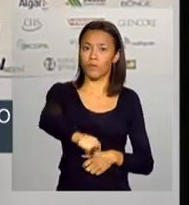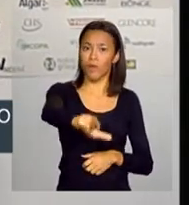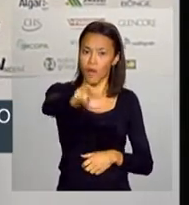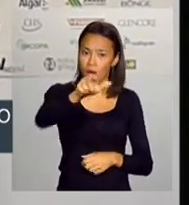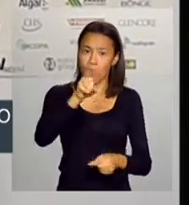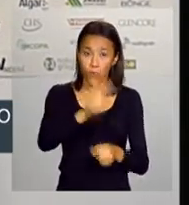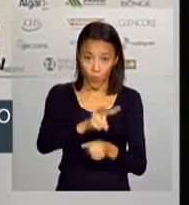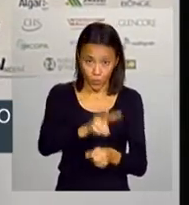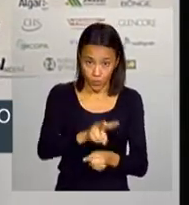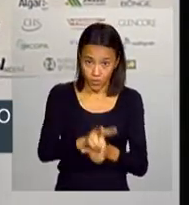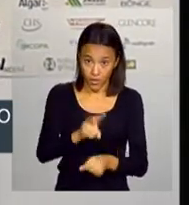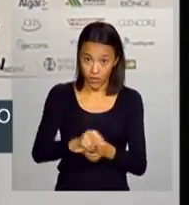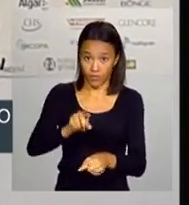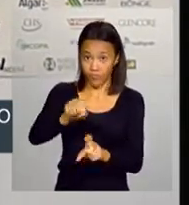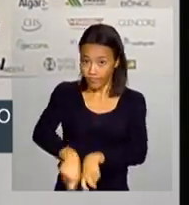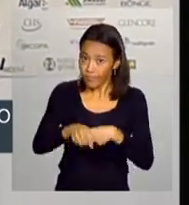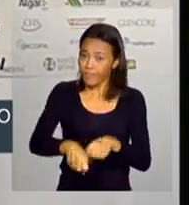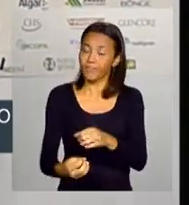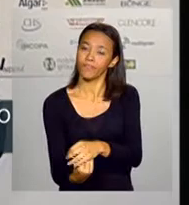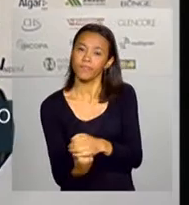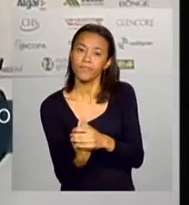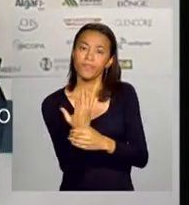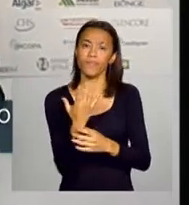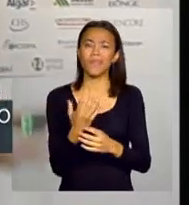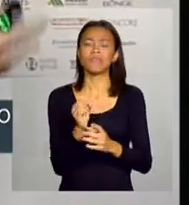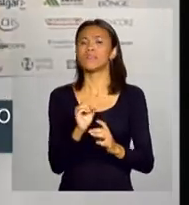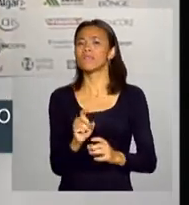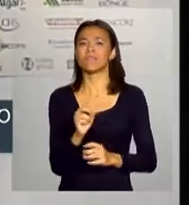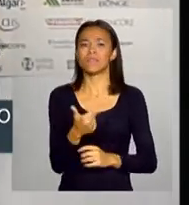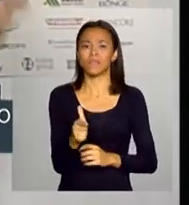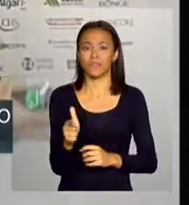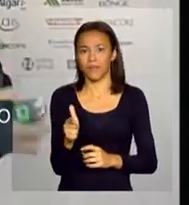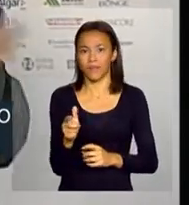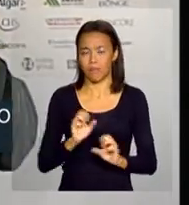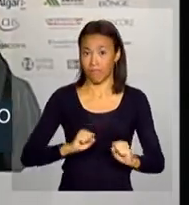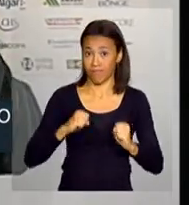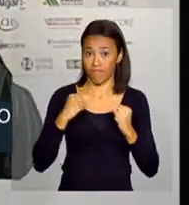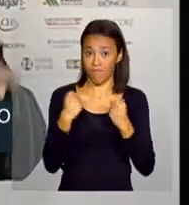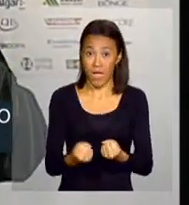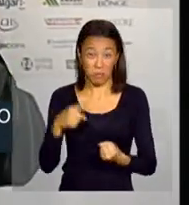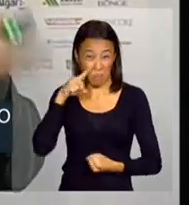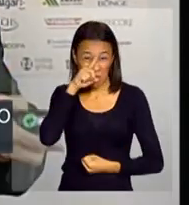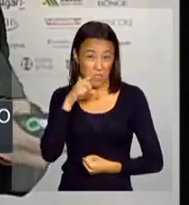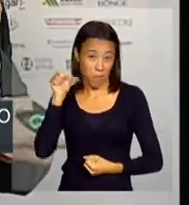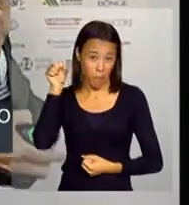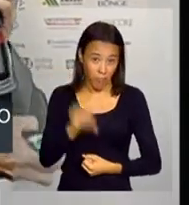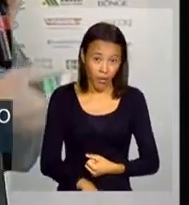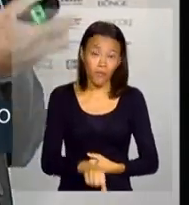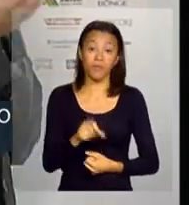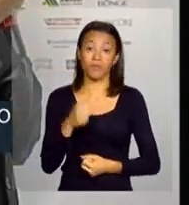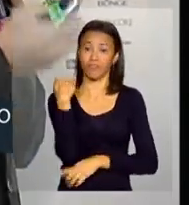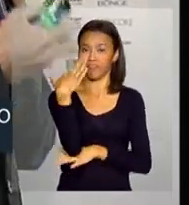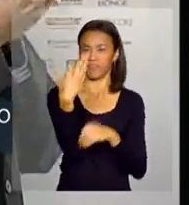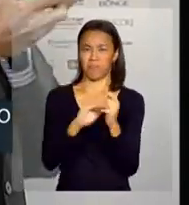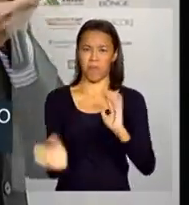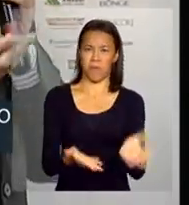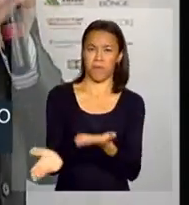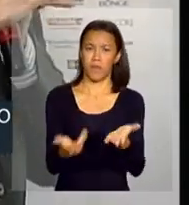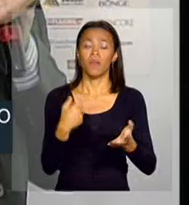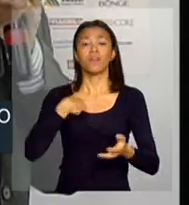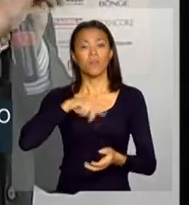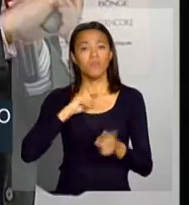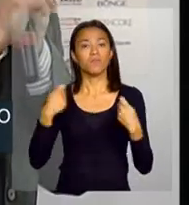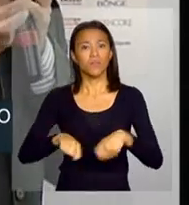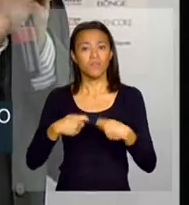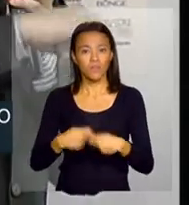produção de agricultura nos próximos anos, sem provocar impactos sobre a floresta, e precisamos